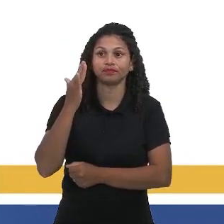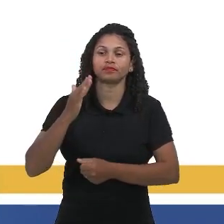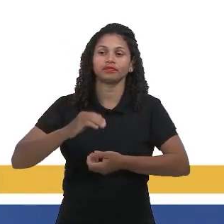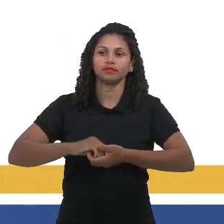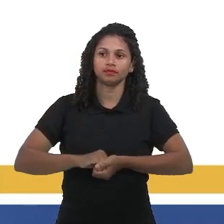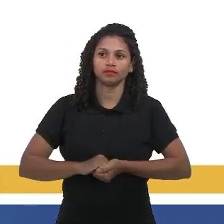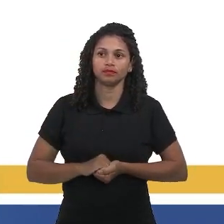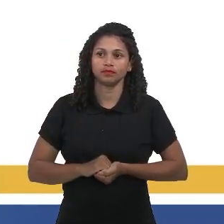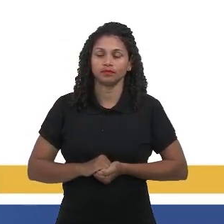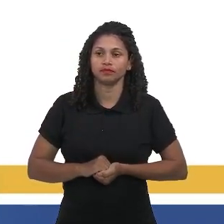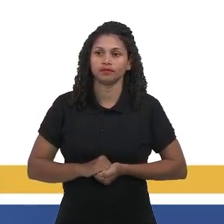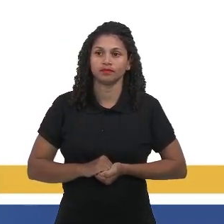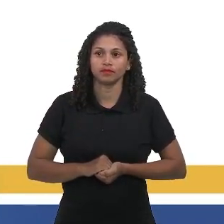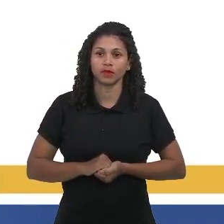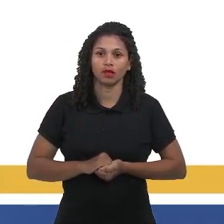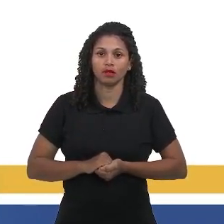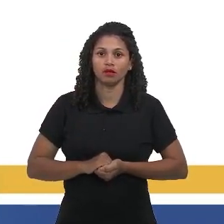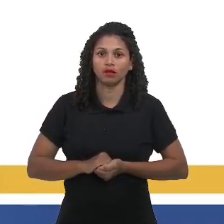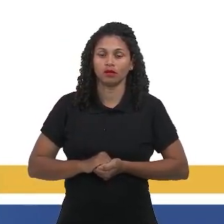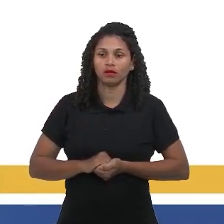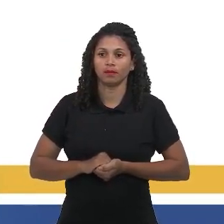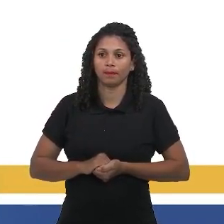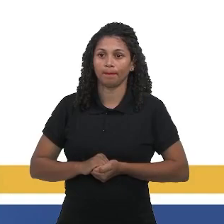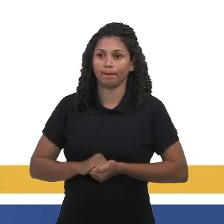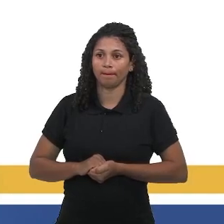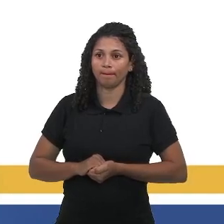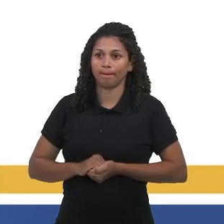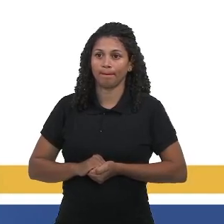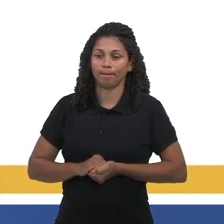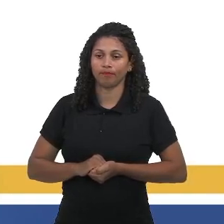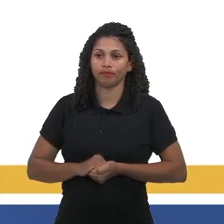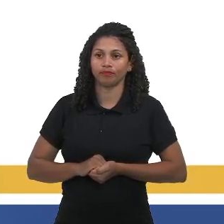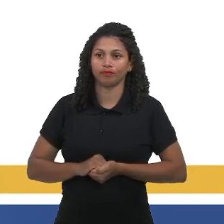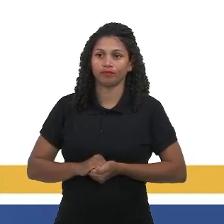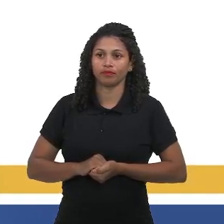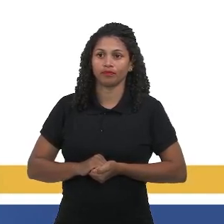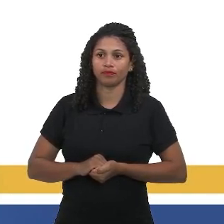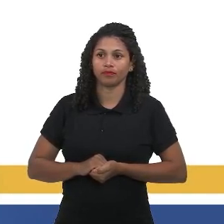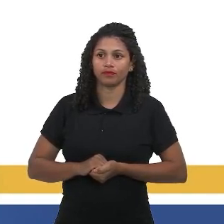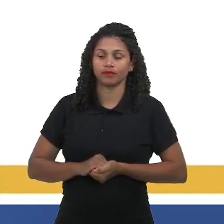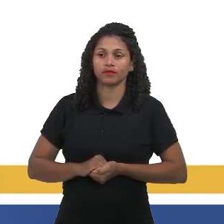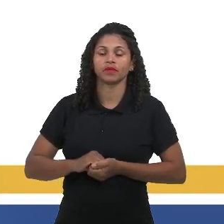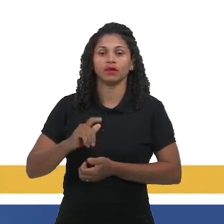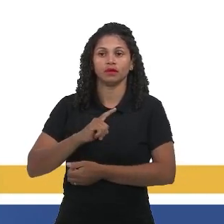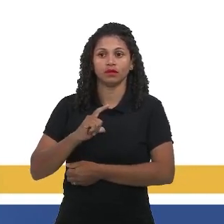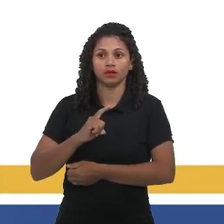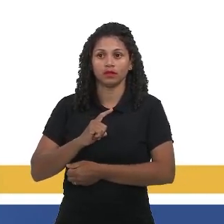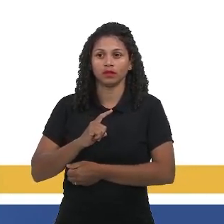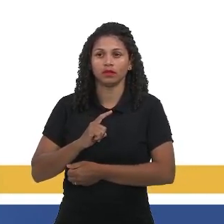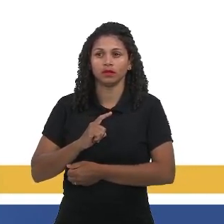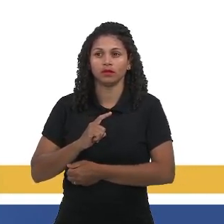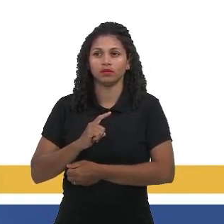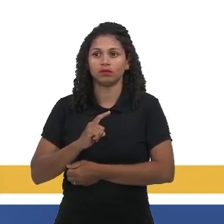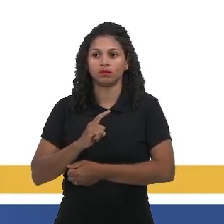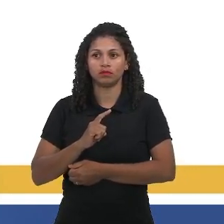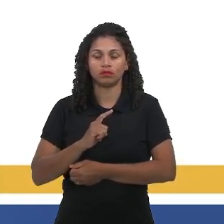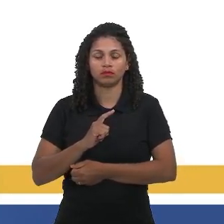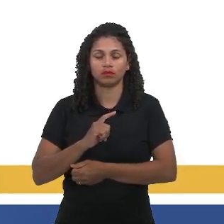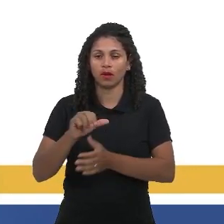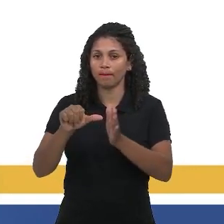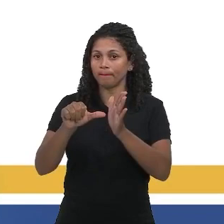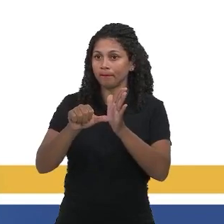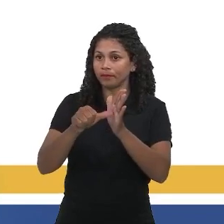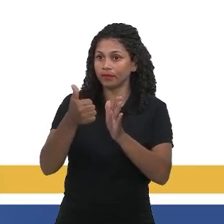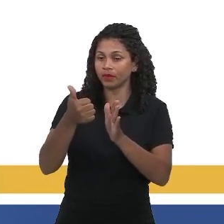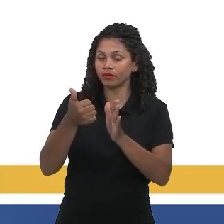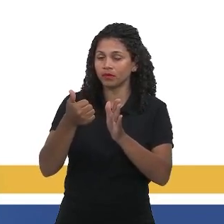divisão Tá bom vamos lá vamos Verificar como é que fica isso eu tenho aqui ó uma unidade onde trabalha primeiro Lembrando que eu